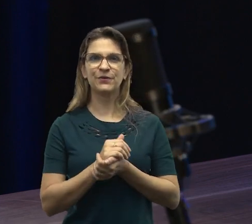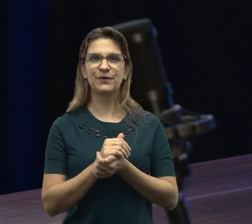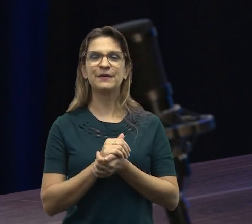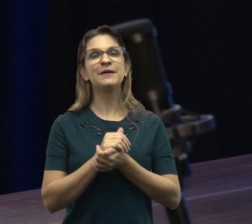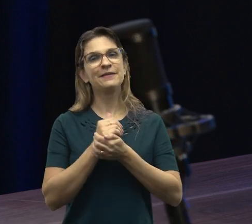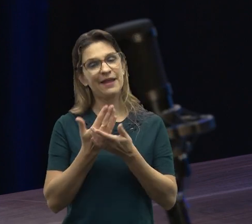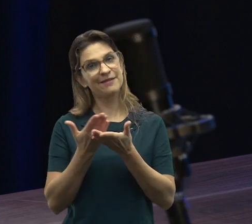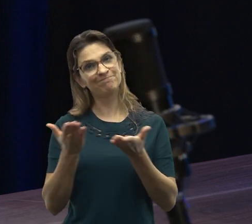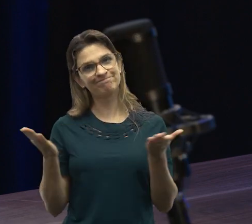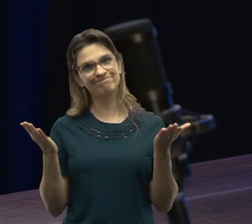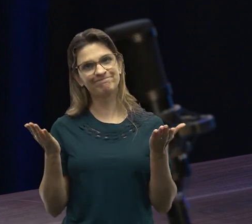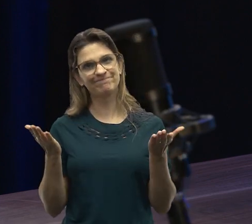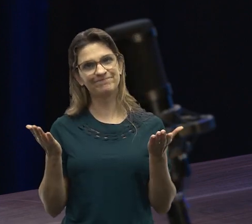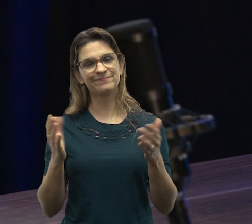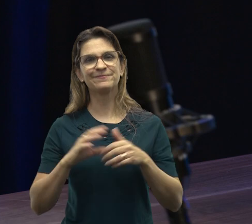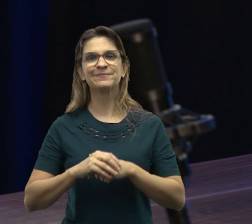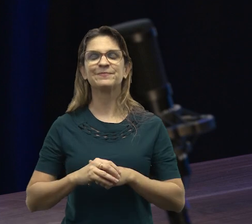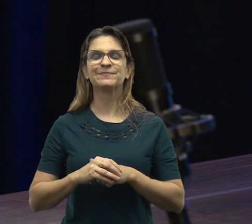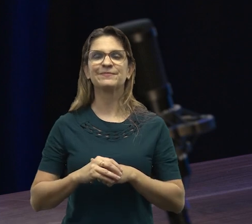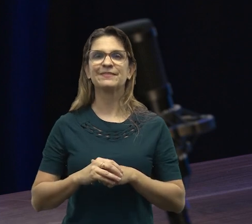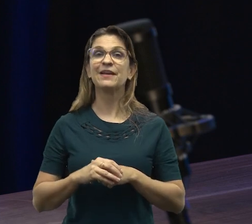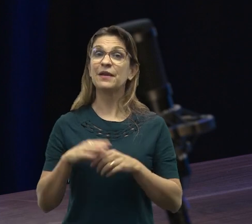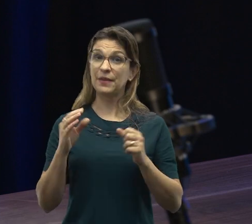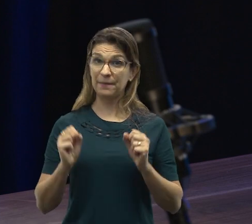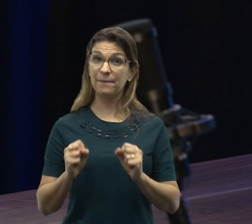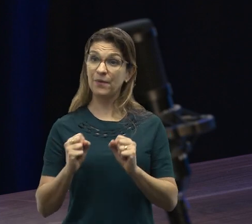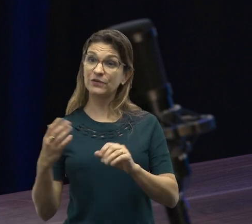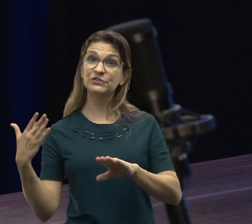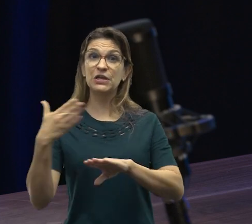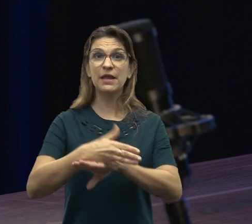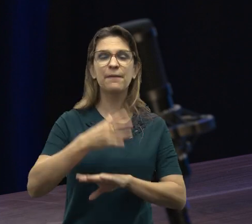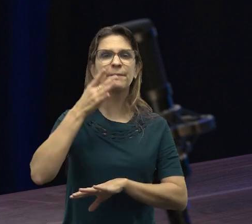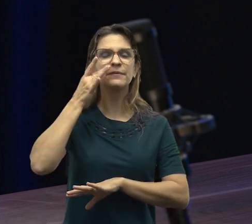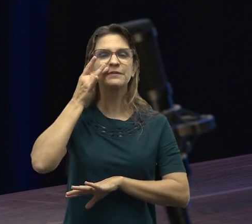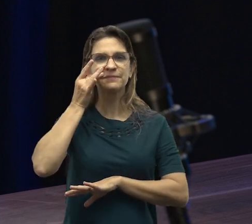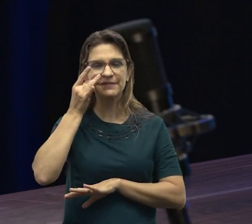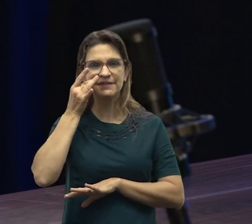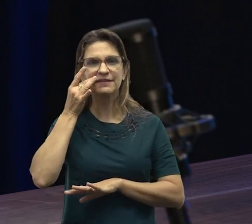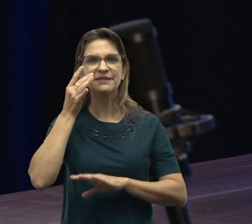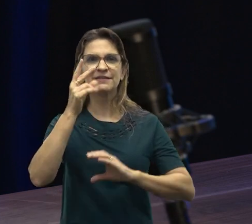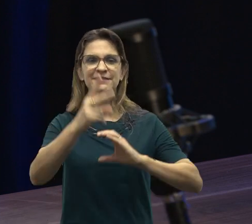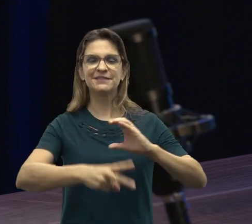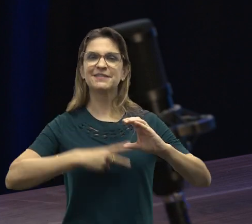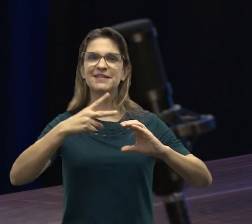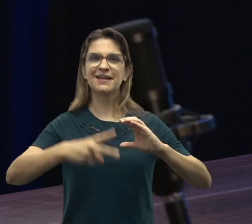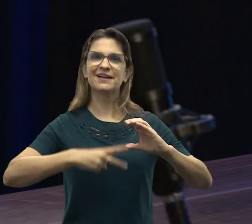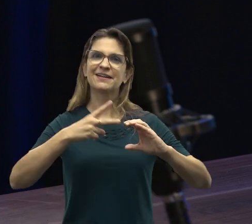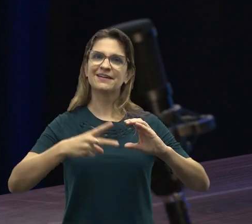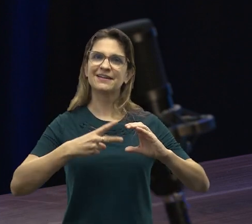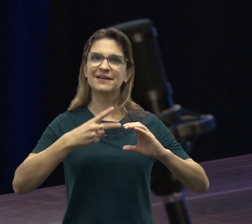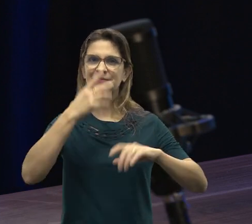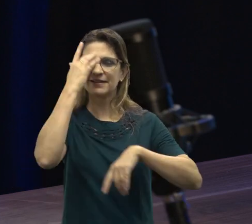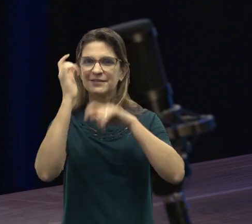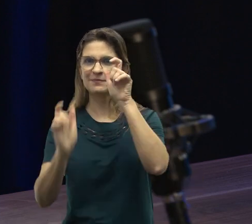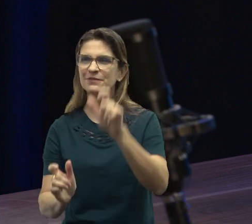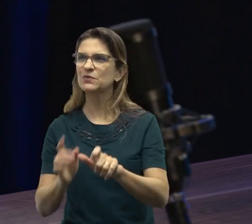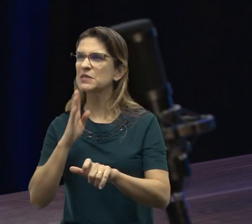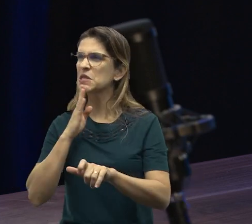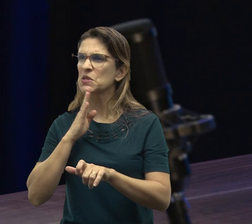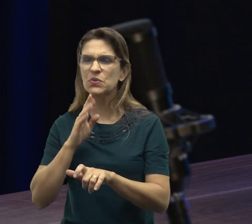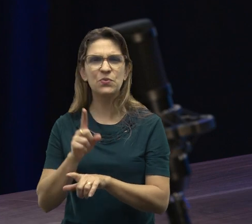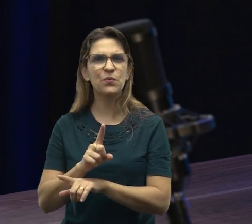acesso. E pode nos visitar lá na Câmara, acho que é importante também aqueles que não conhecem a Câmara, estarem presentes na